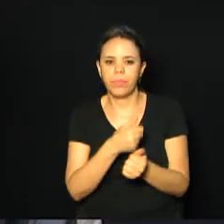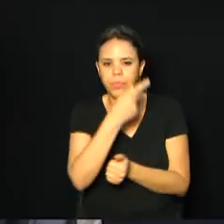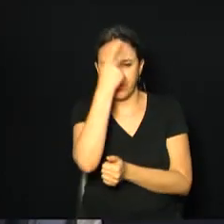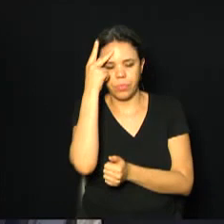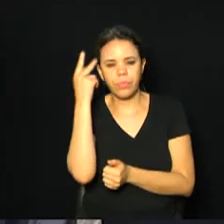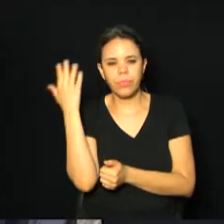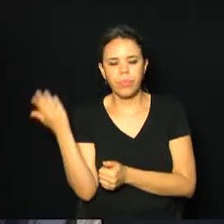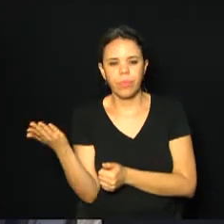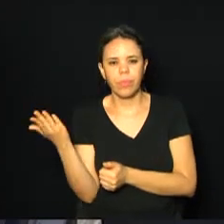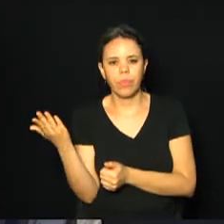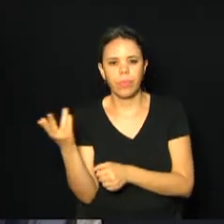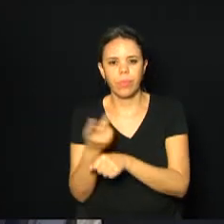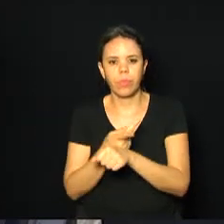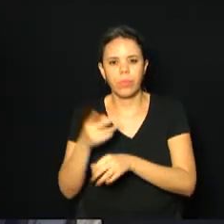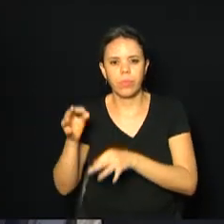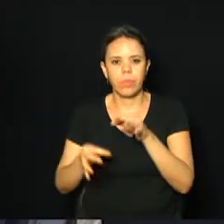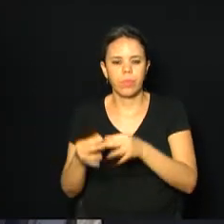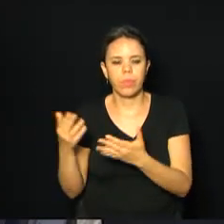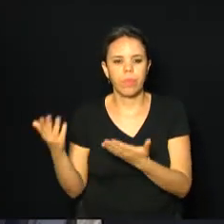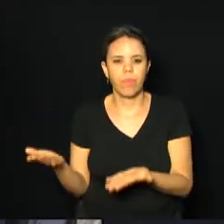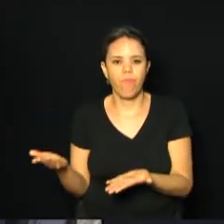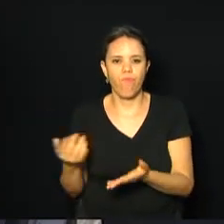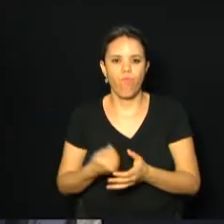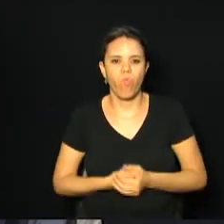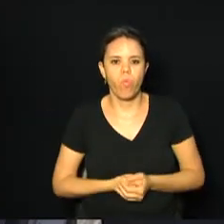que está sendo procurada pela justiça, inclusive.